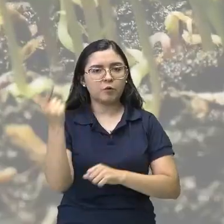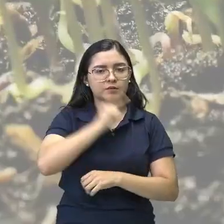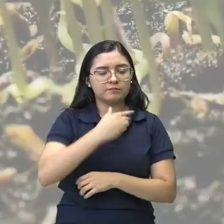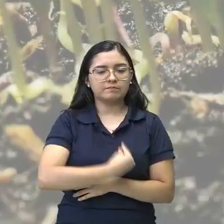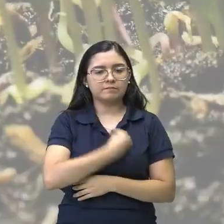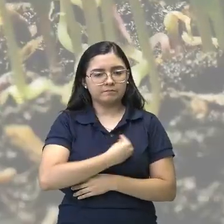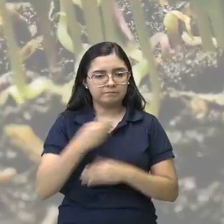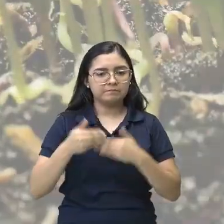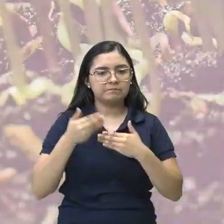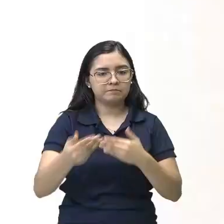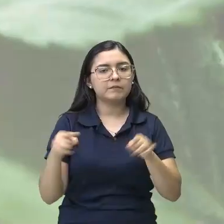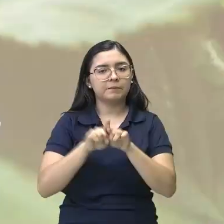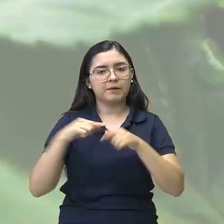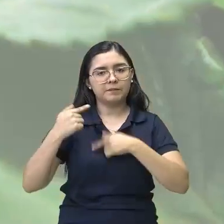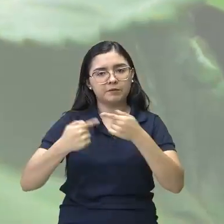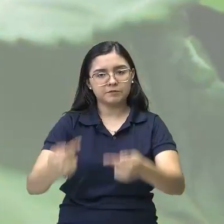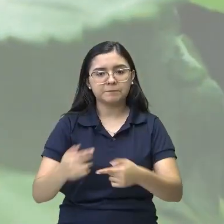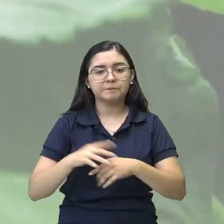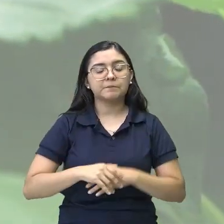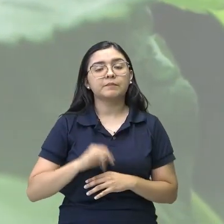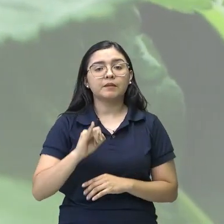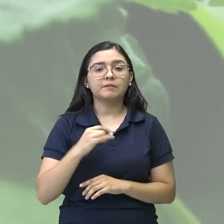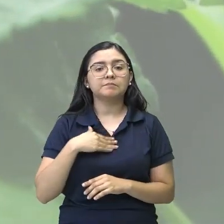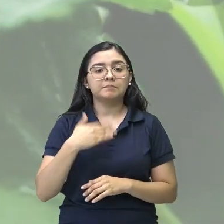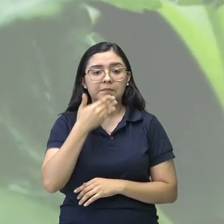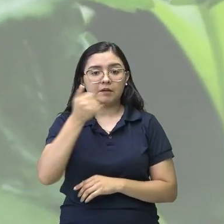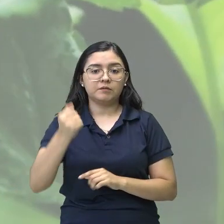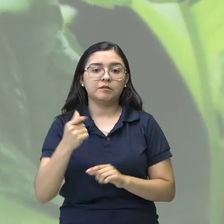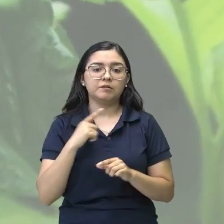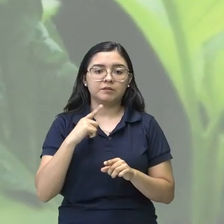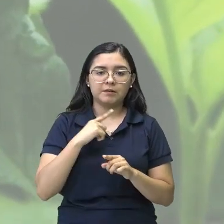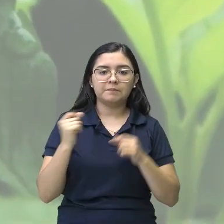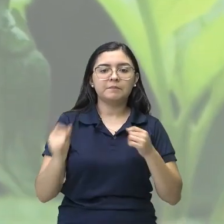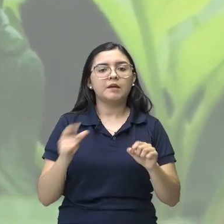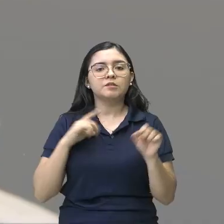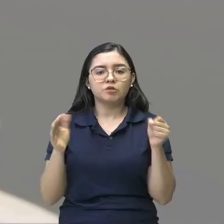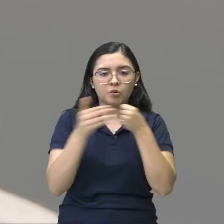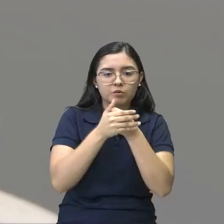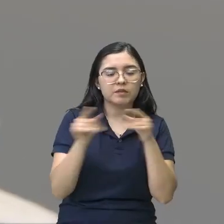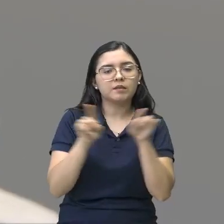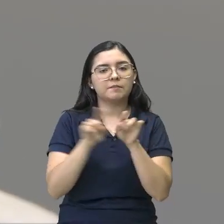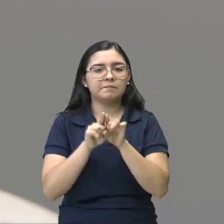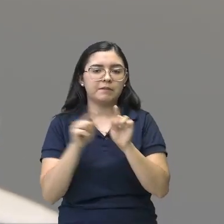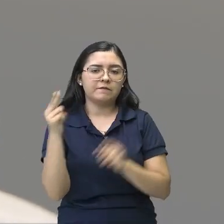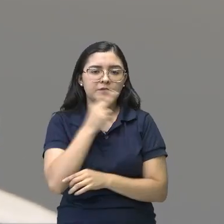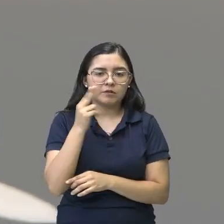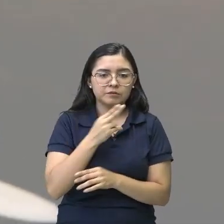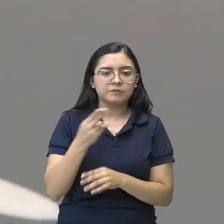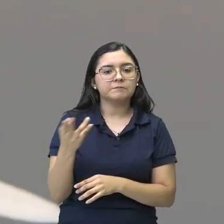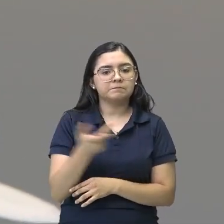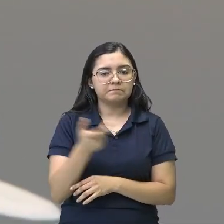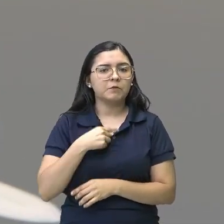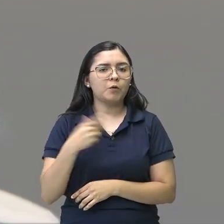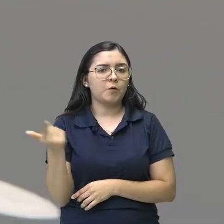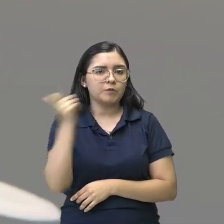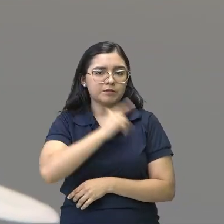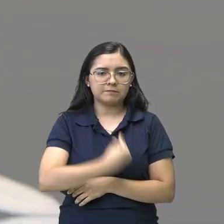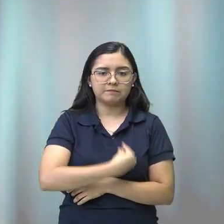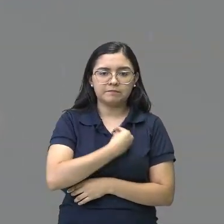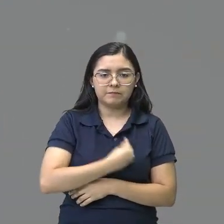sobrevivência e reprodução. Quem tem vantagens, como camuflagem ou velocidade, sobrevive e passa adiante seus